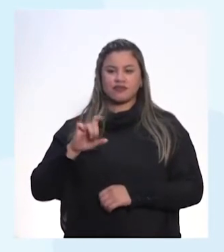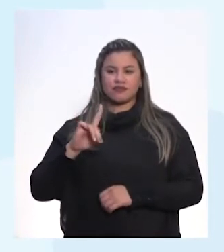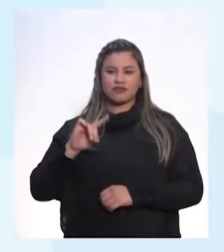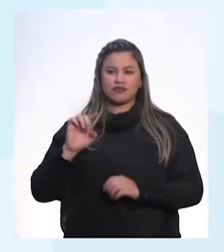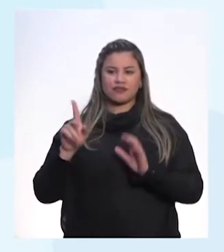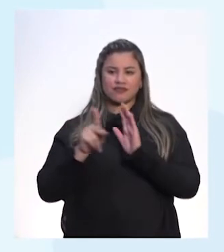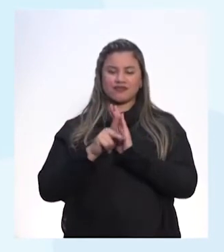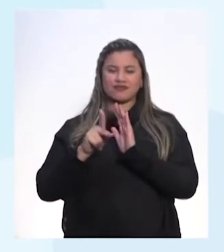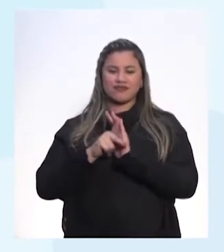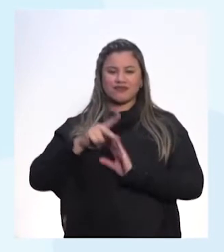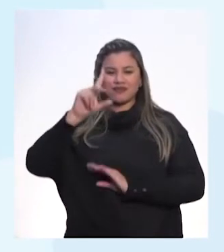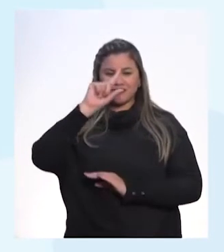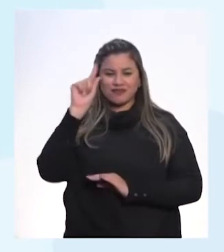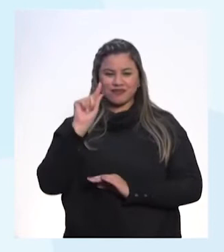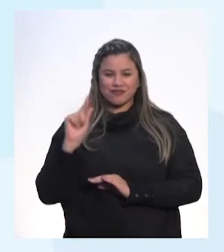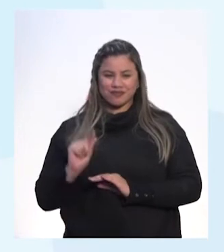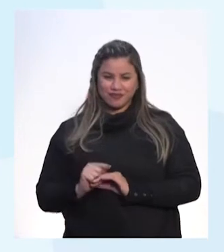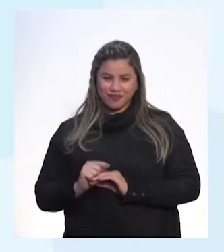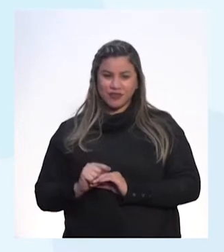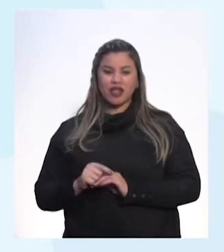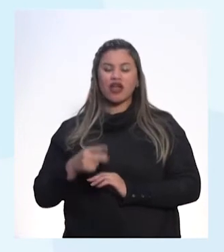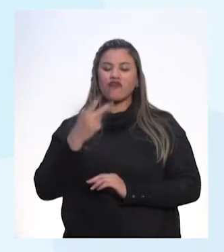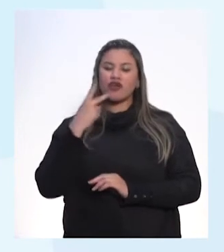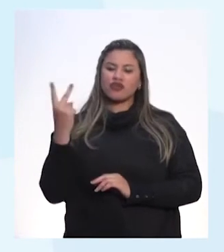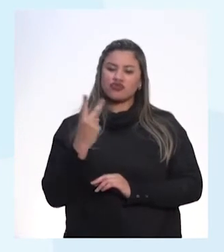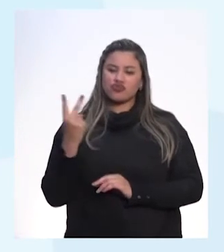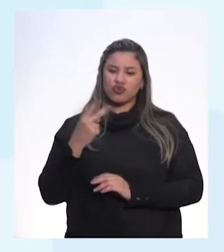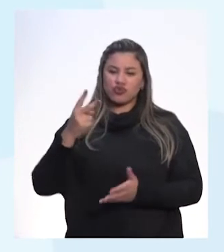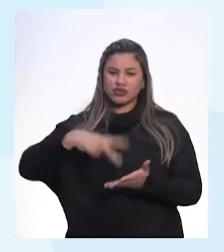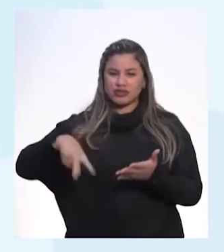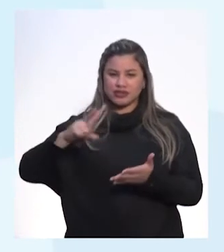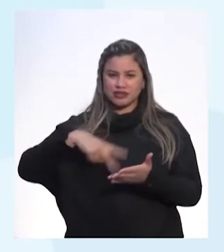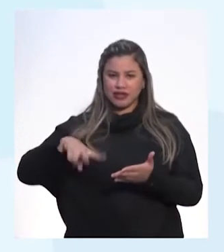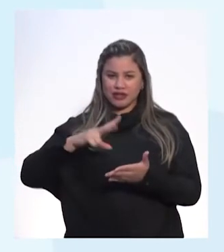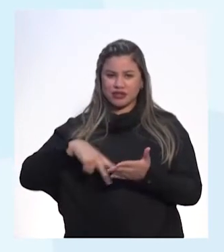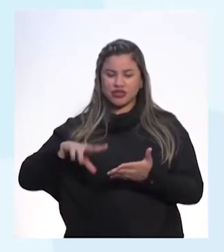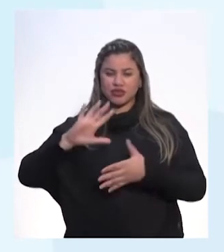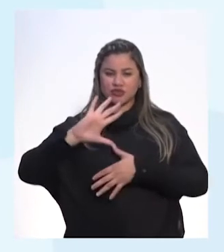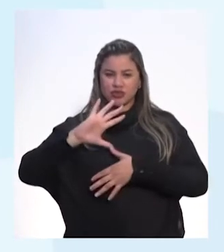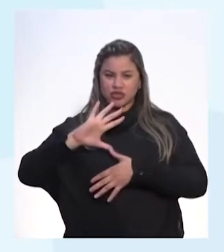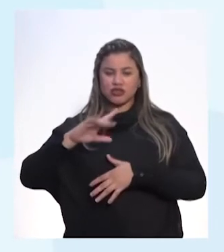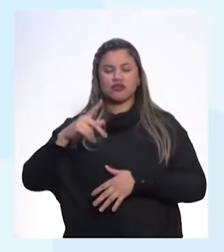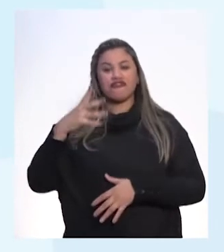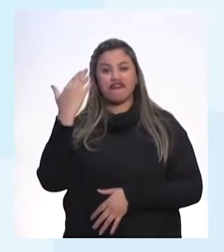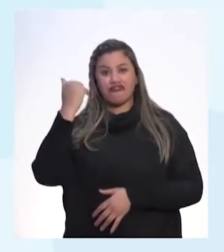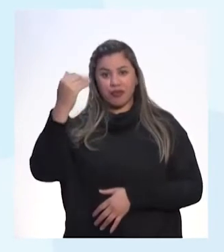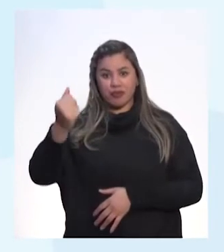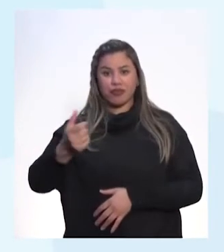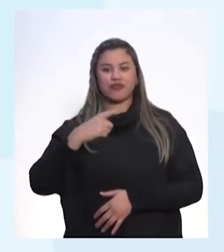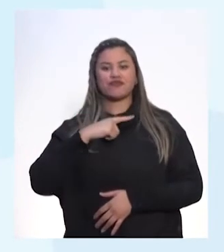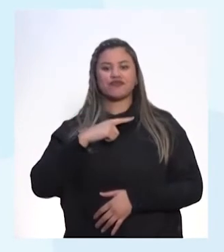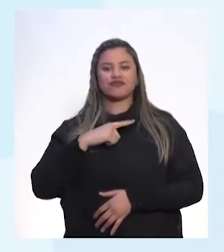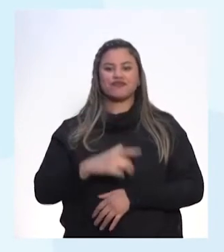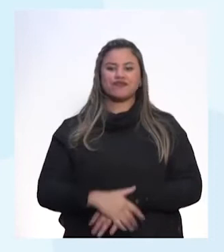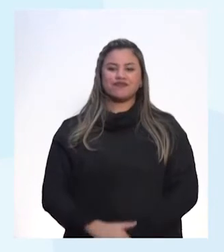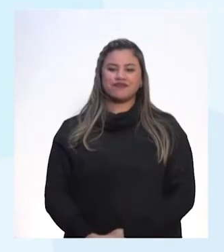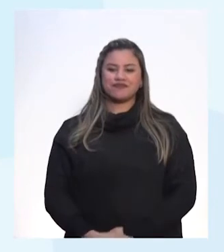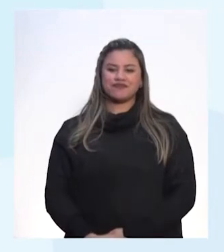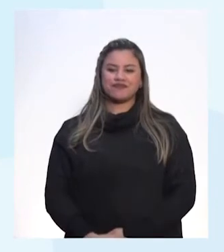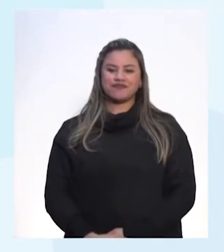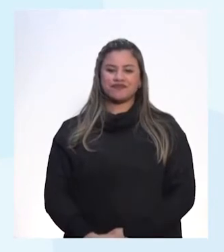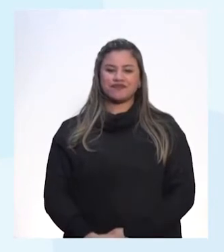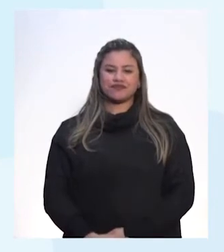conta, né, narra a história dessa dupla de dançarinos americanos que ficou famosa, né, que